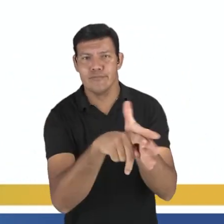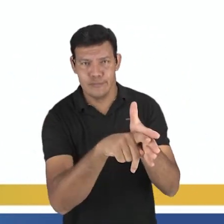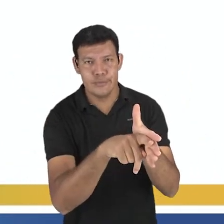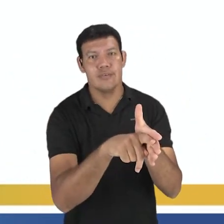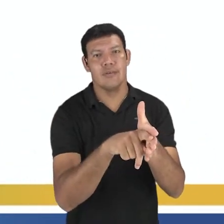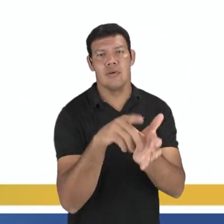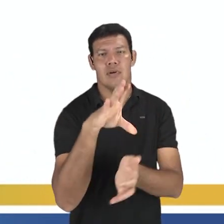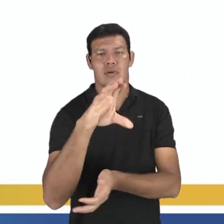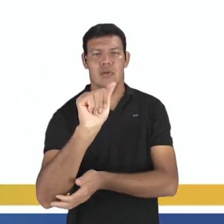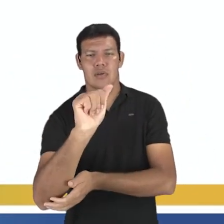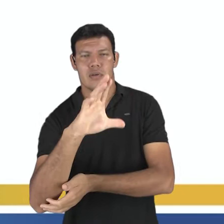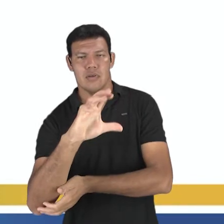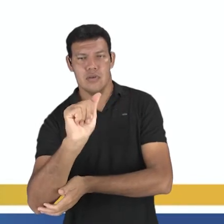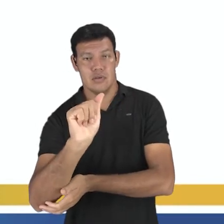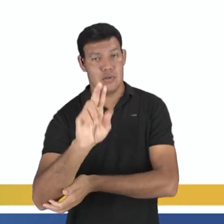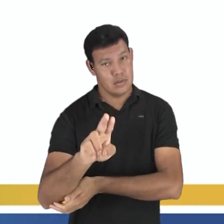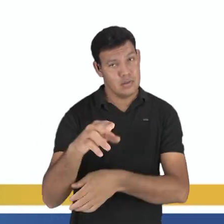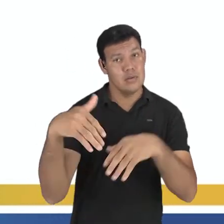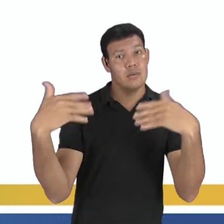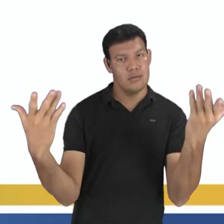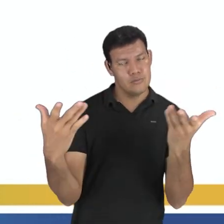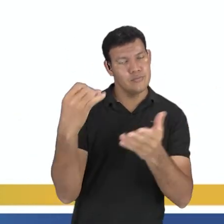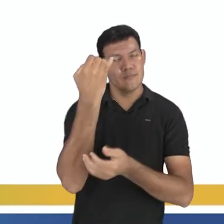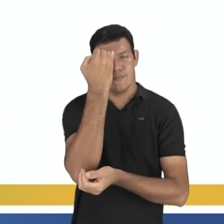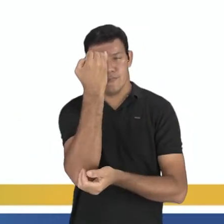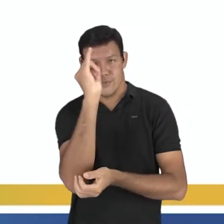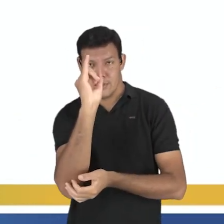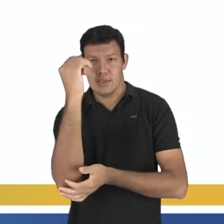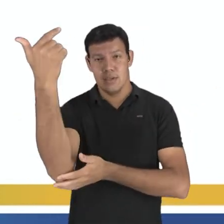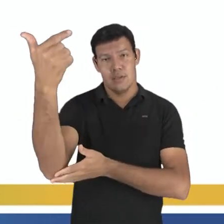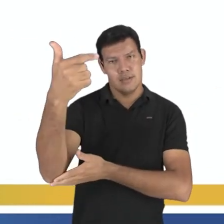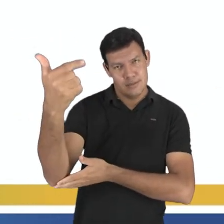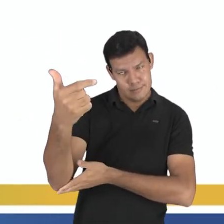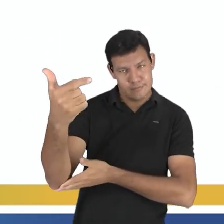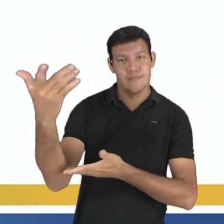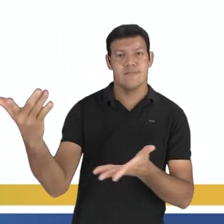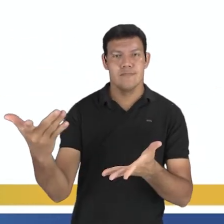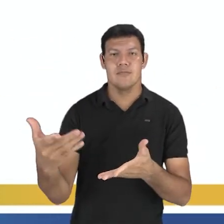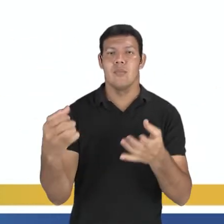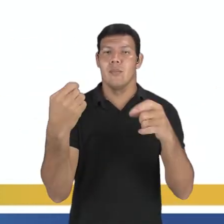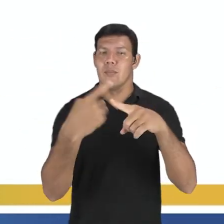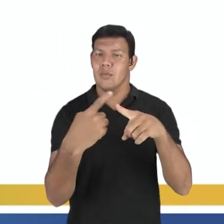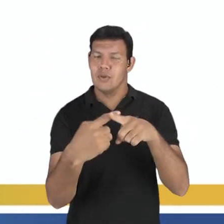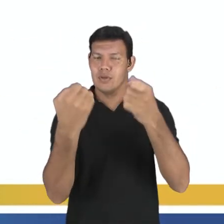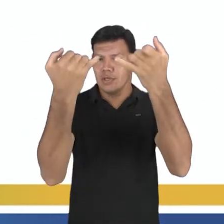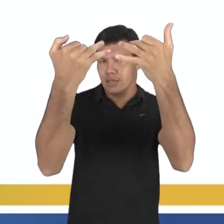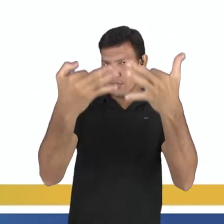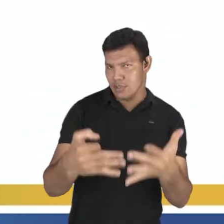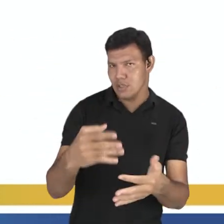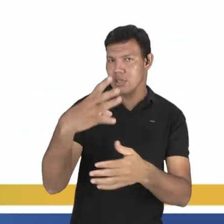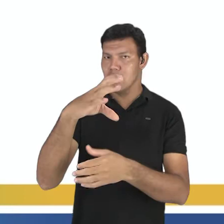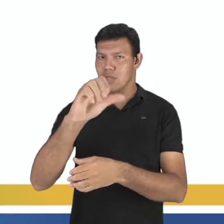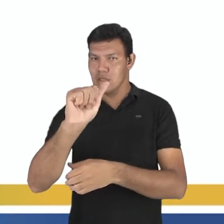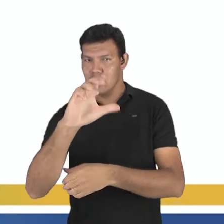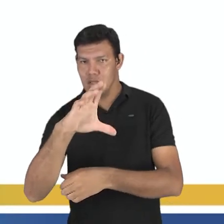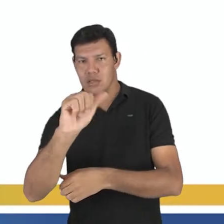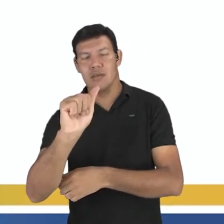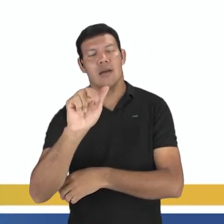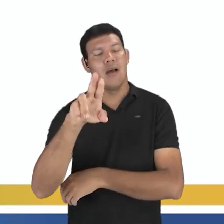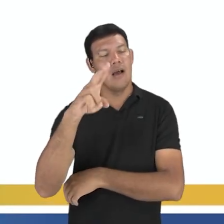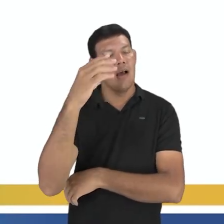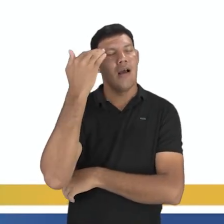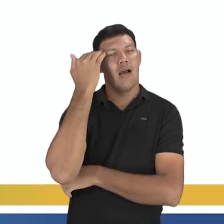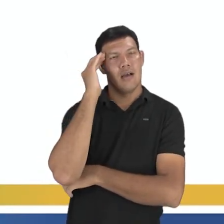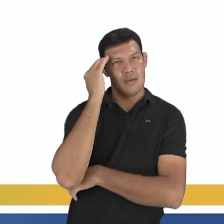cacau. Então também é uma informação secundária e que fala sobre o cacau. Olha, eu acho que eu já estou